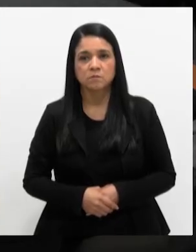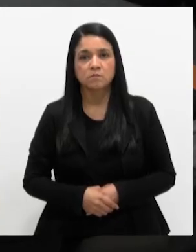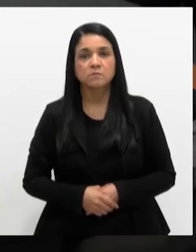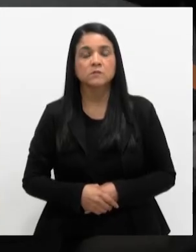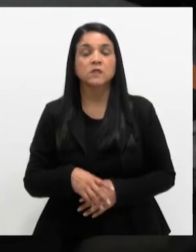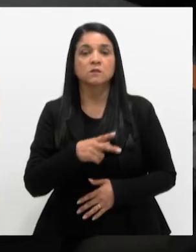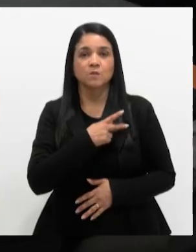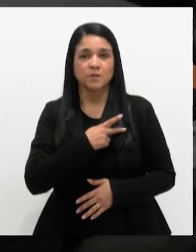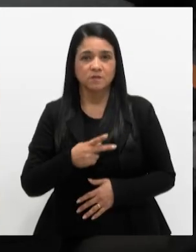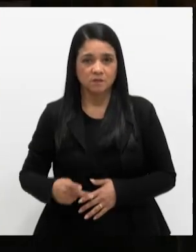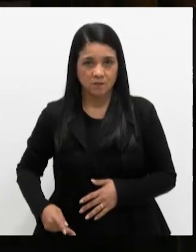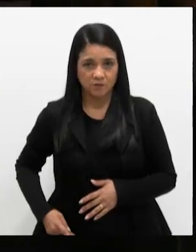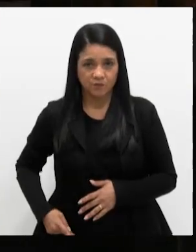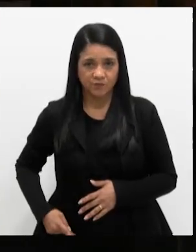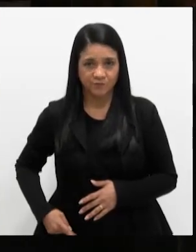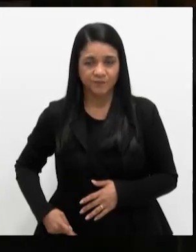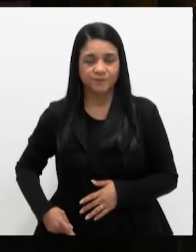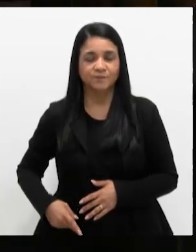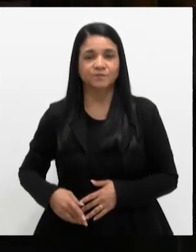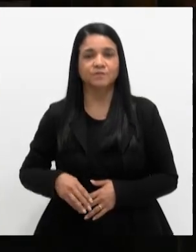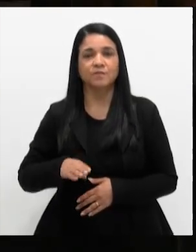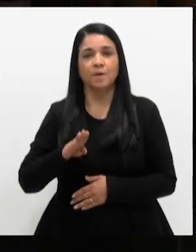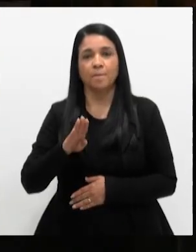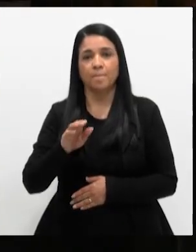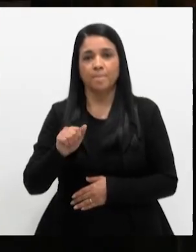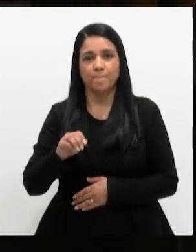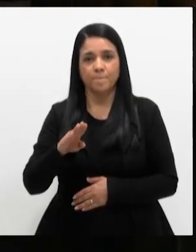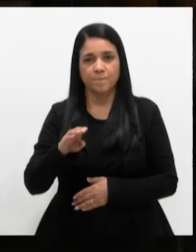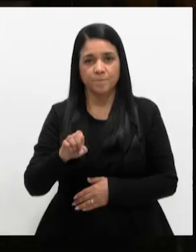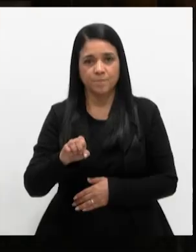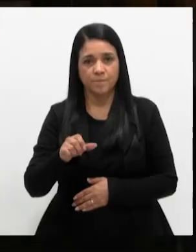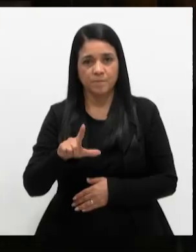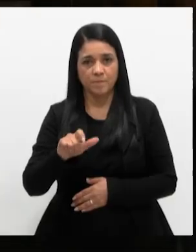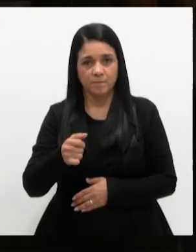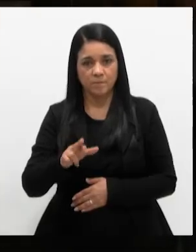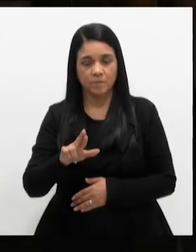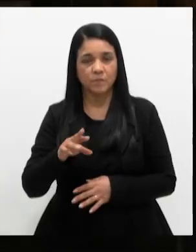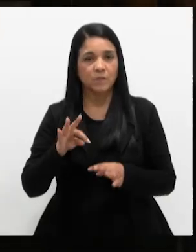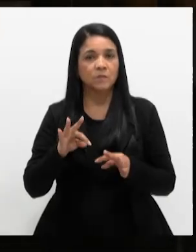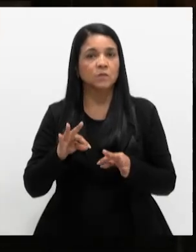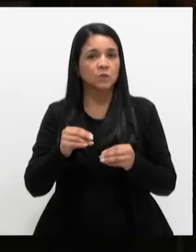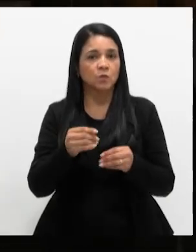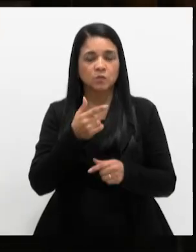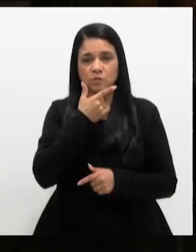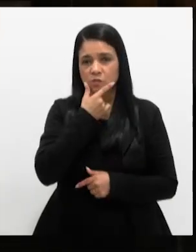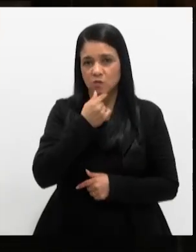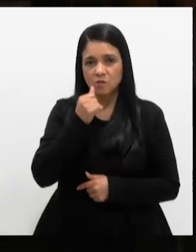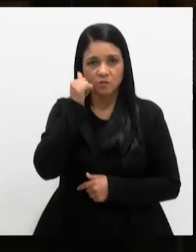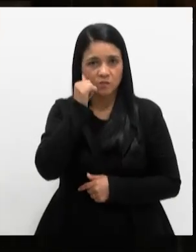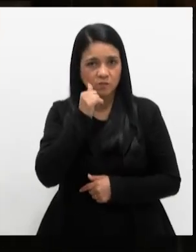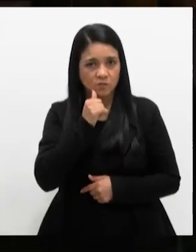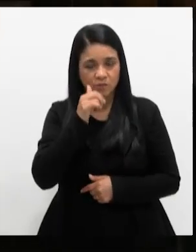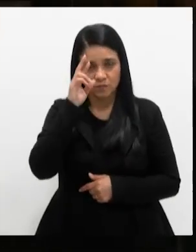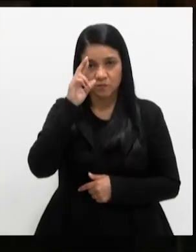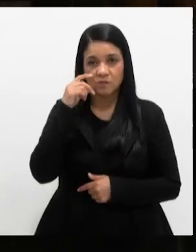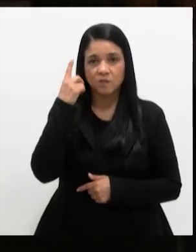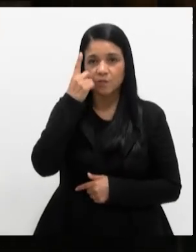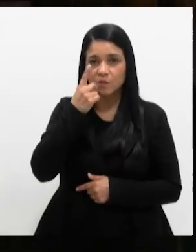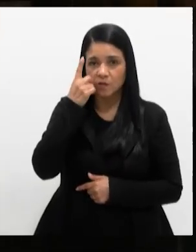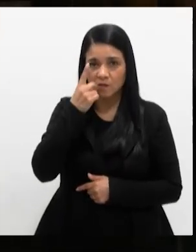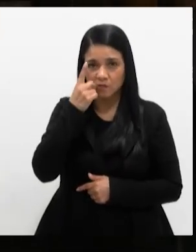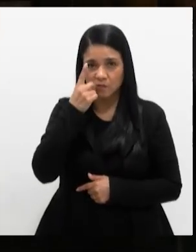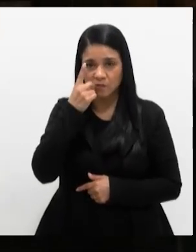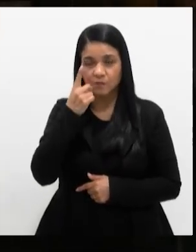Senhor presidente, deputado Rodrigo Bacelar, senhoras e senhores deputados. Esta